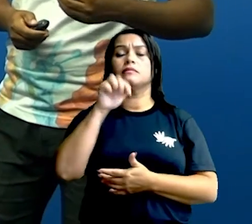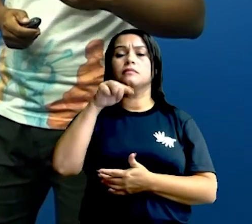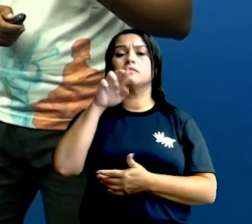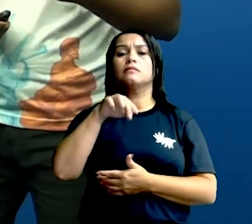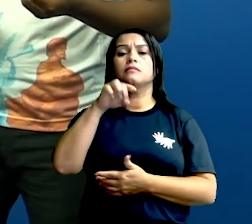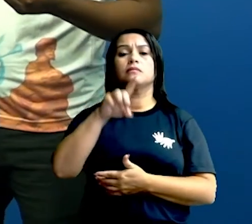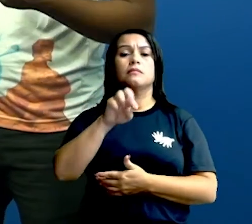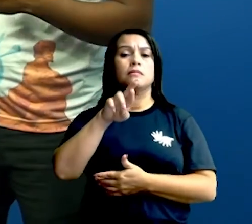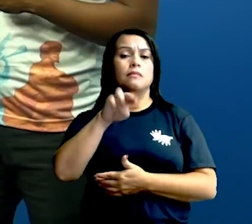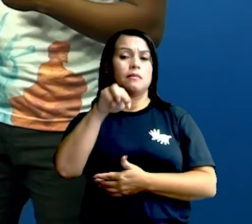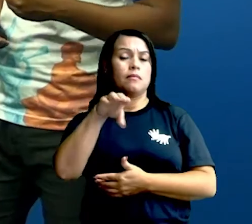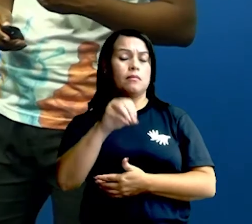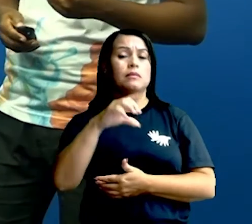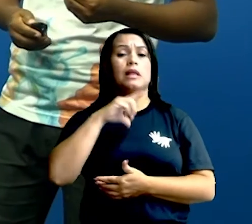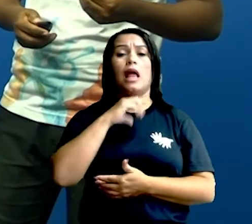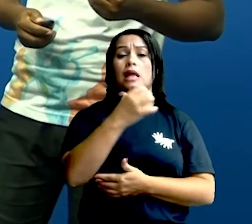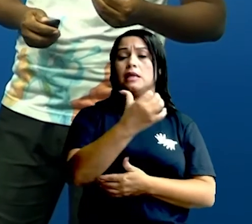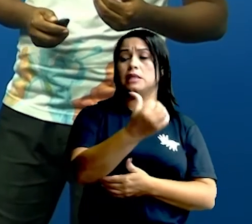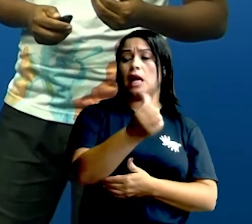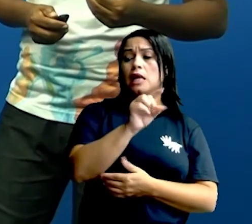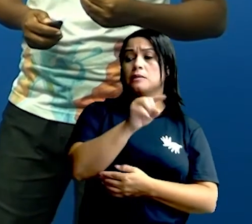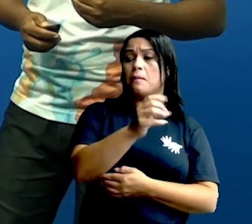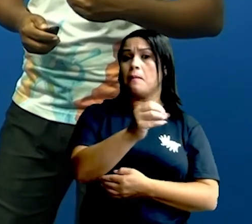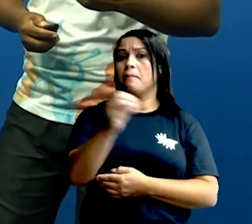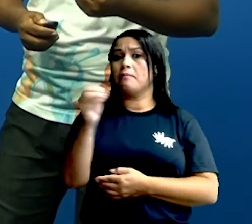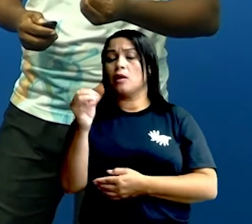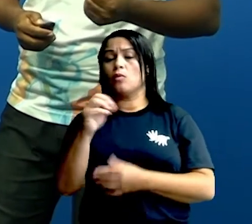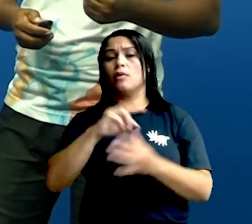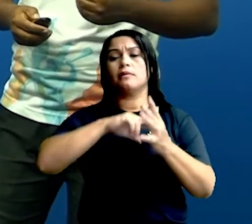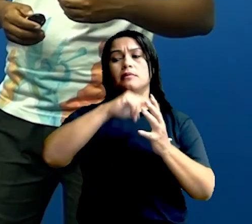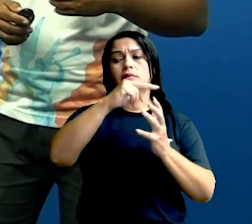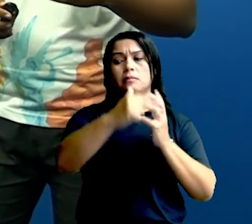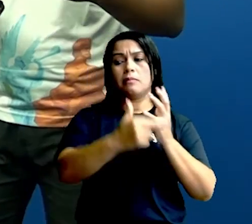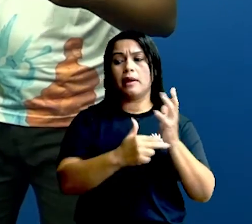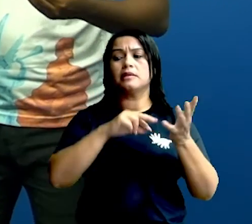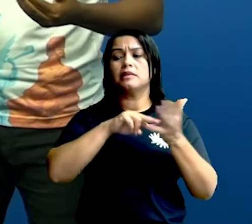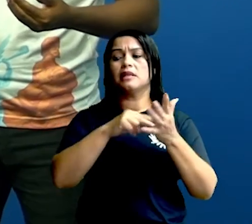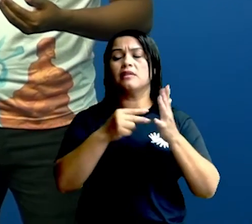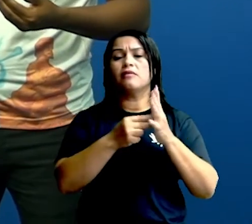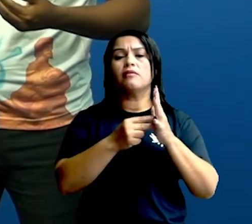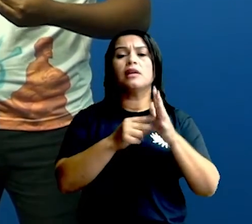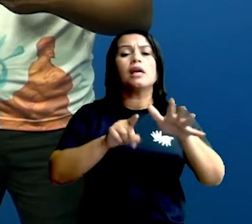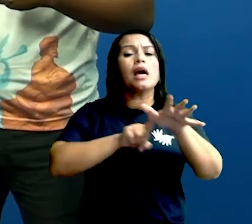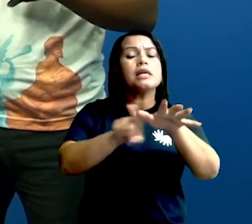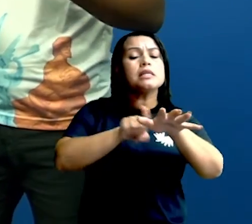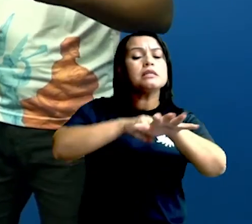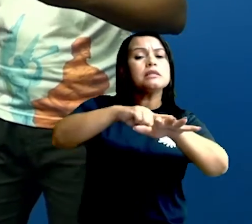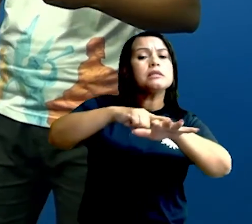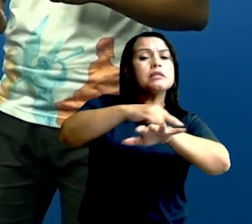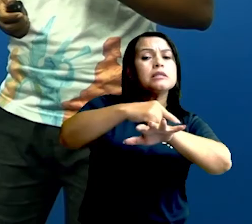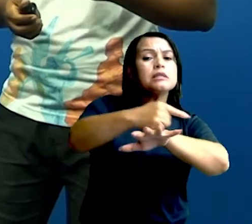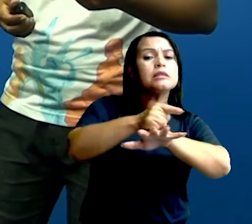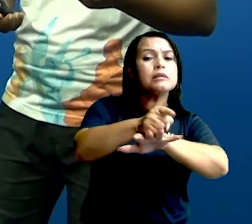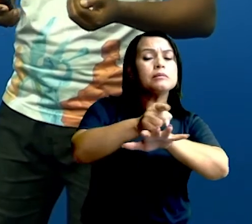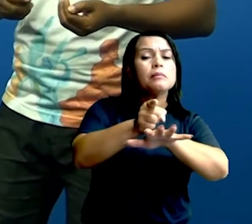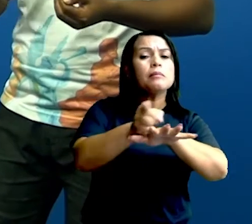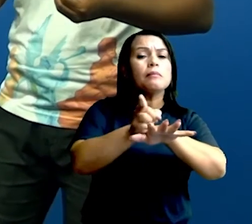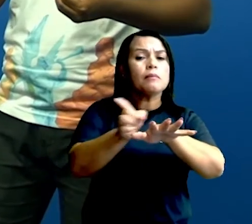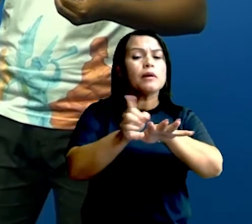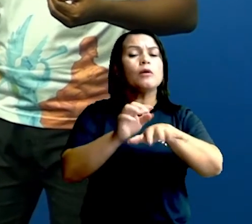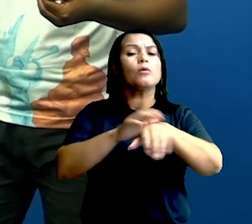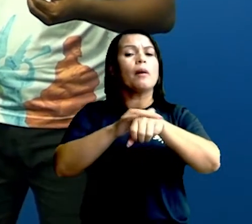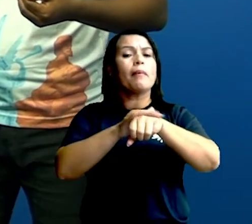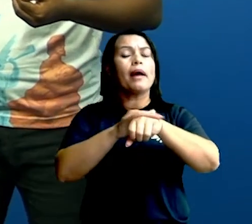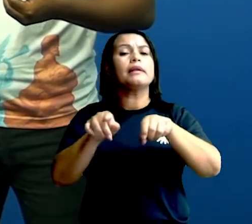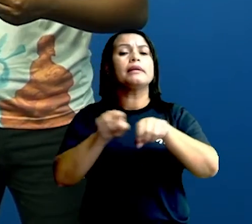que existem cerca de 6 mil espécies, o equinodermo significa espinhos na pele, equino de espinhos